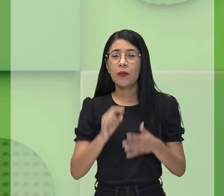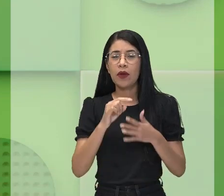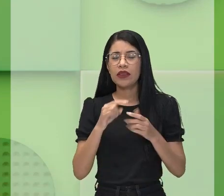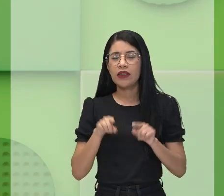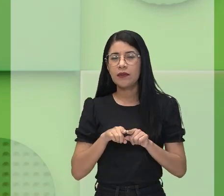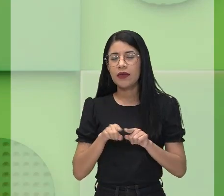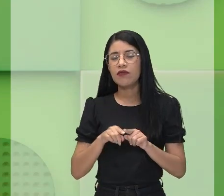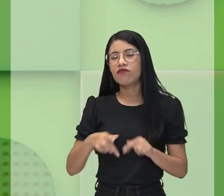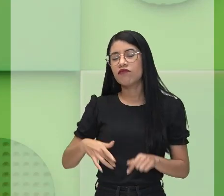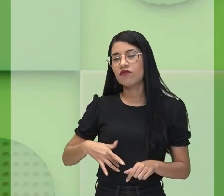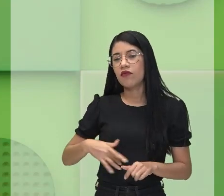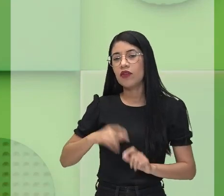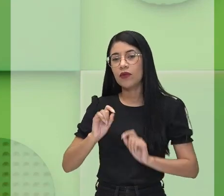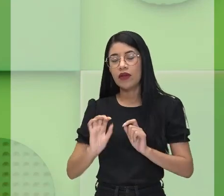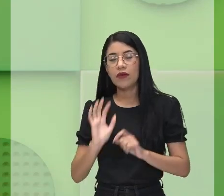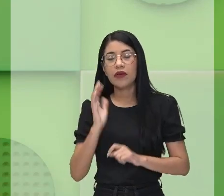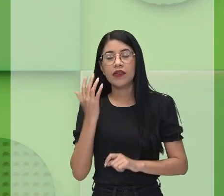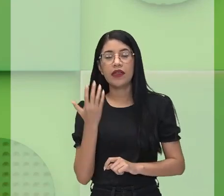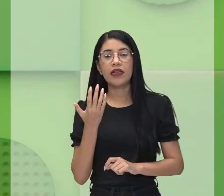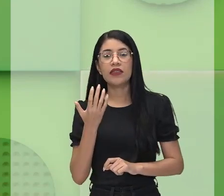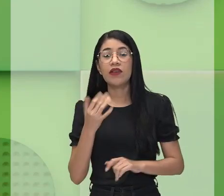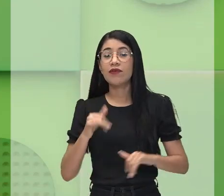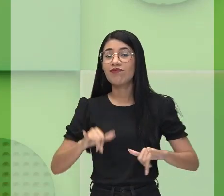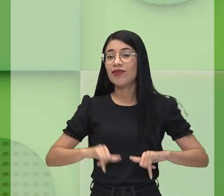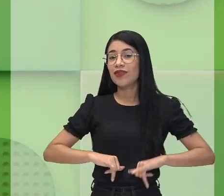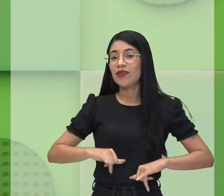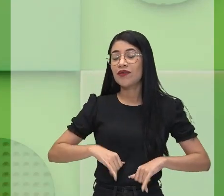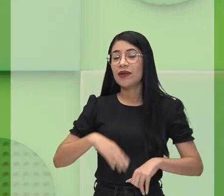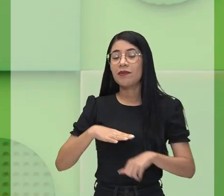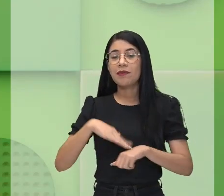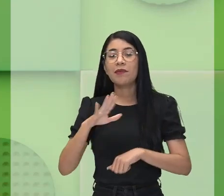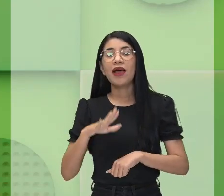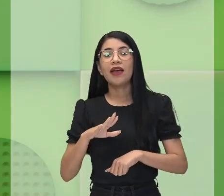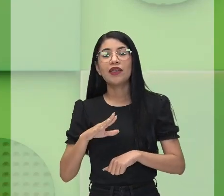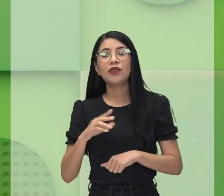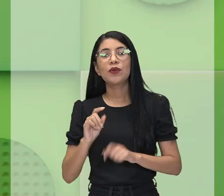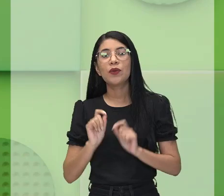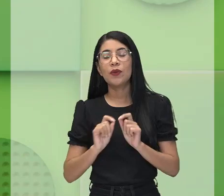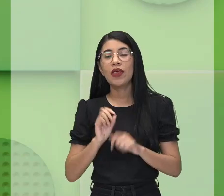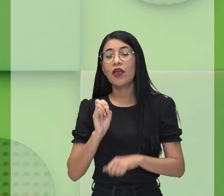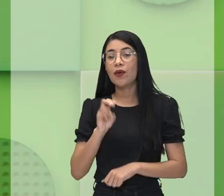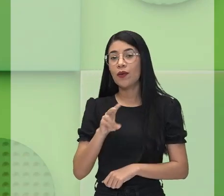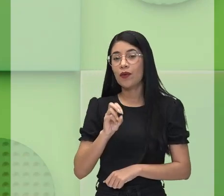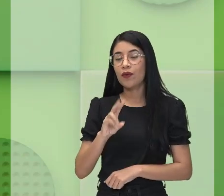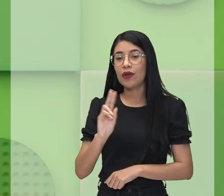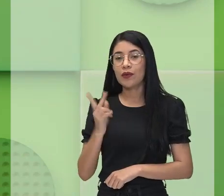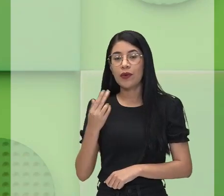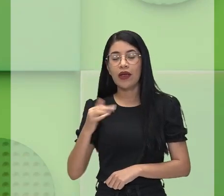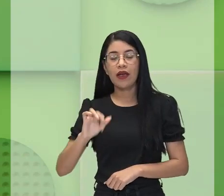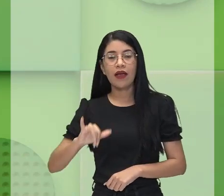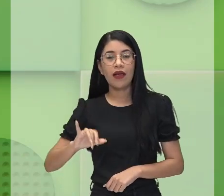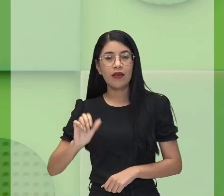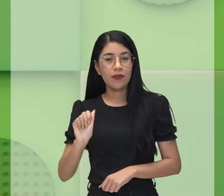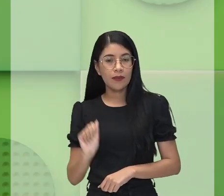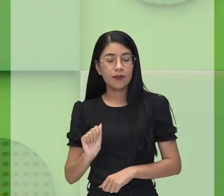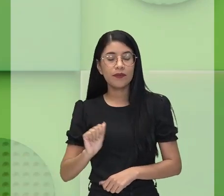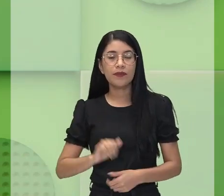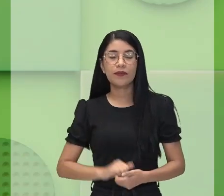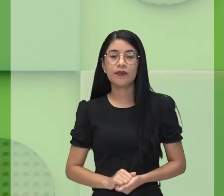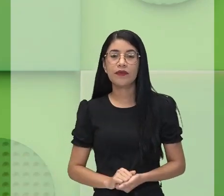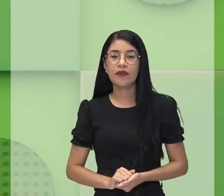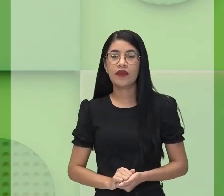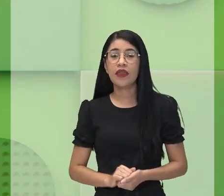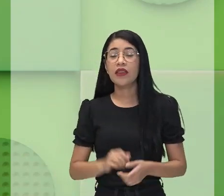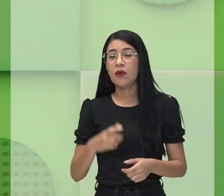fígado é que vai, então, sofrer com a ação, né, do vírus da hepatite A, e aí um